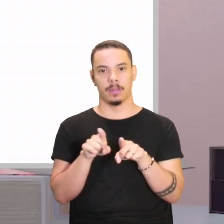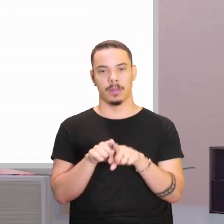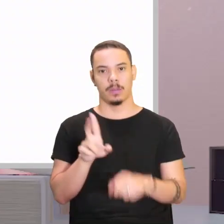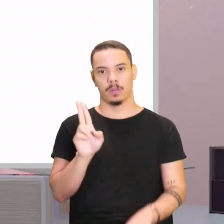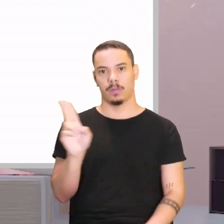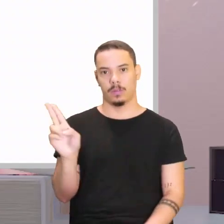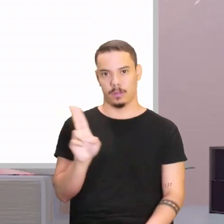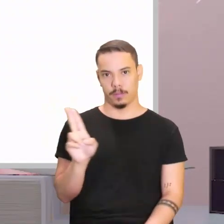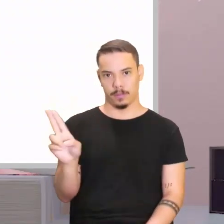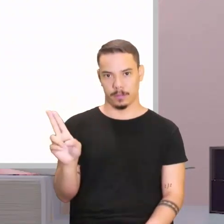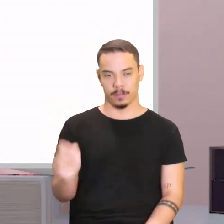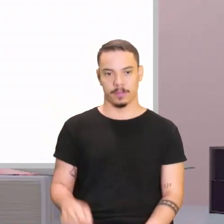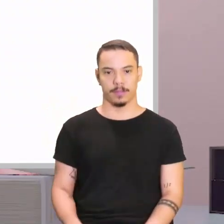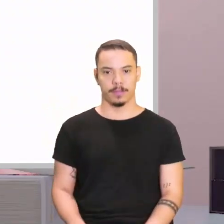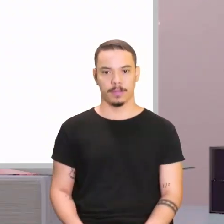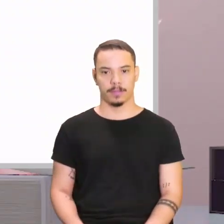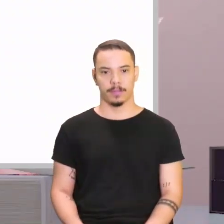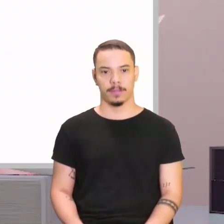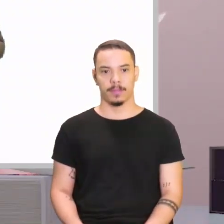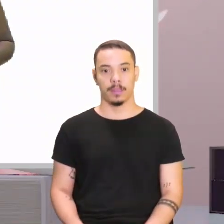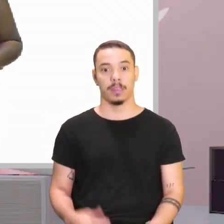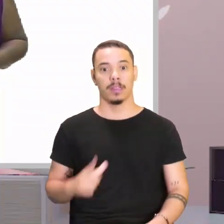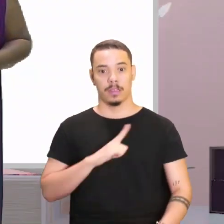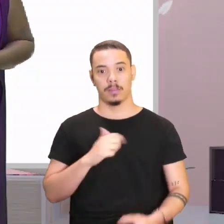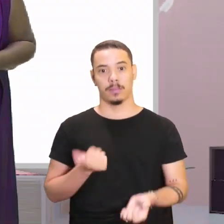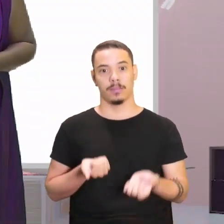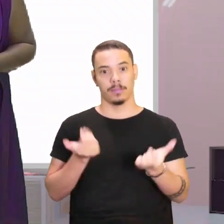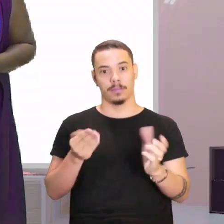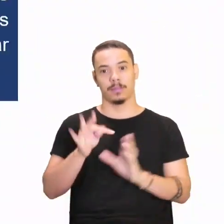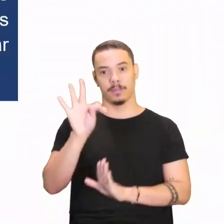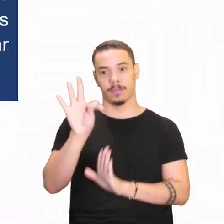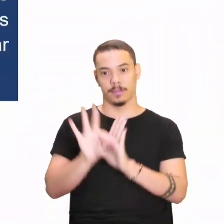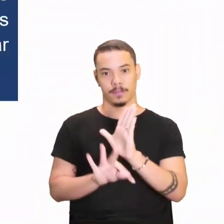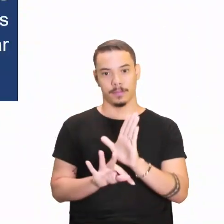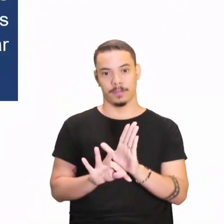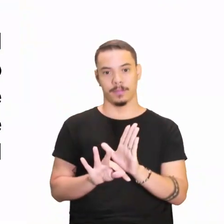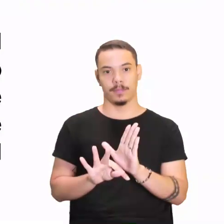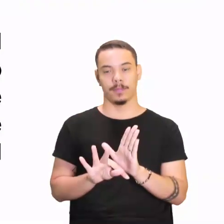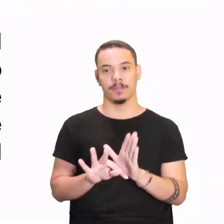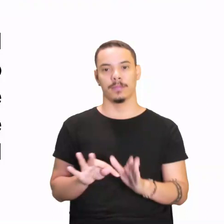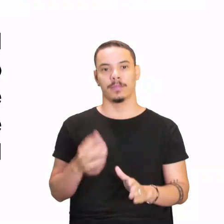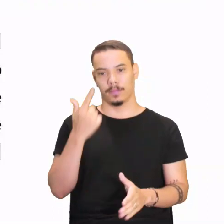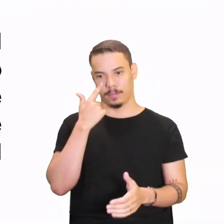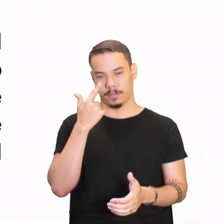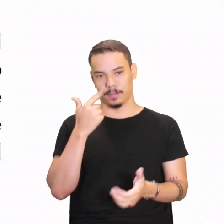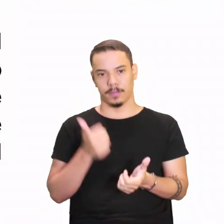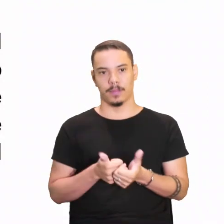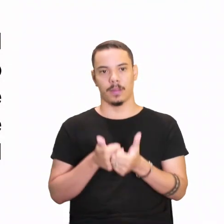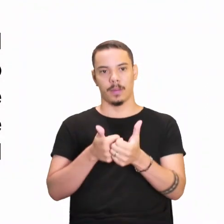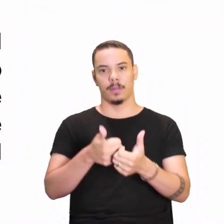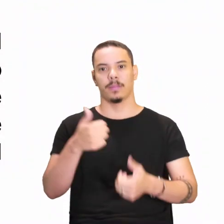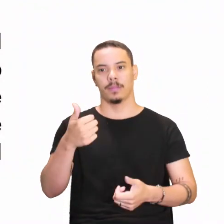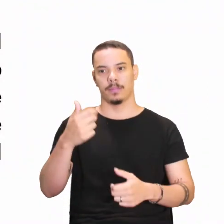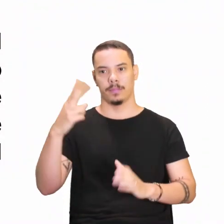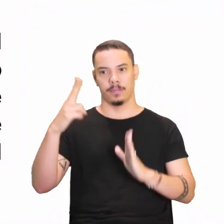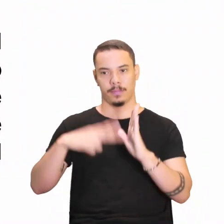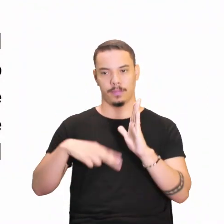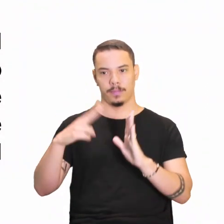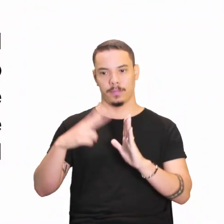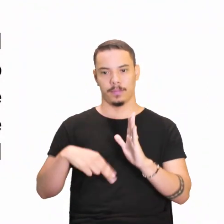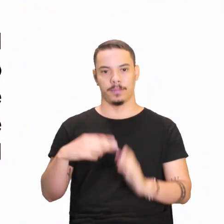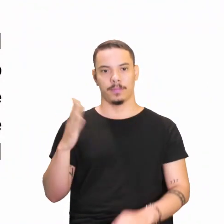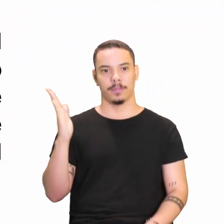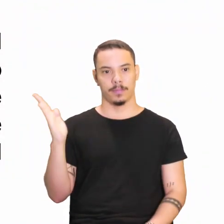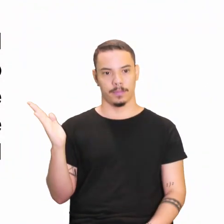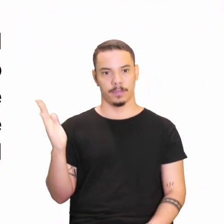nome. Beleza? Trouxe aqui um texto. Olha só. Vamos acompanhar a leitura desse texto aqui,